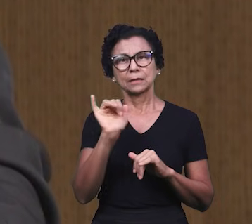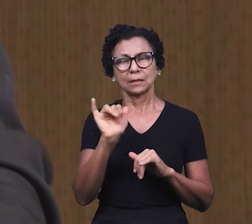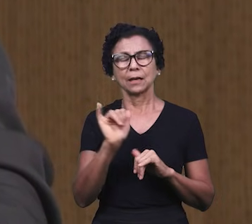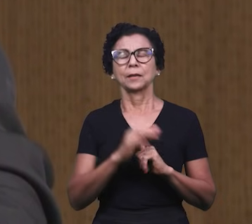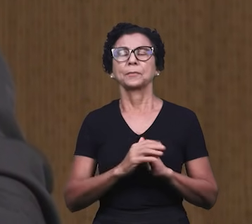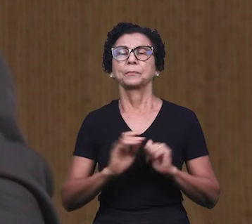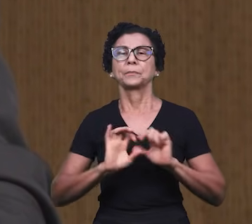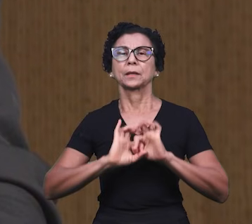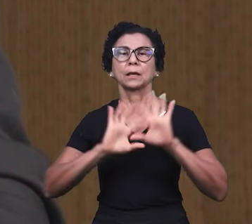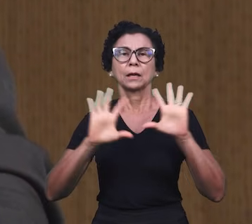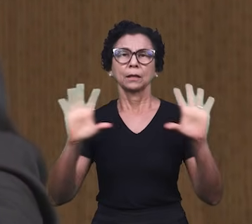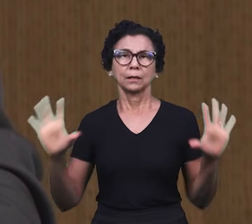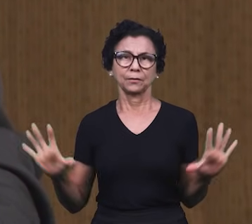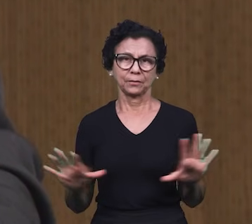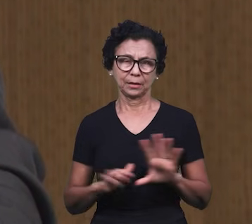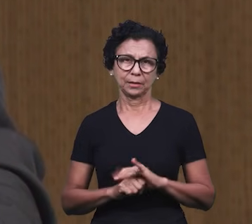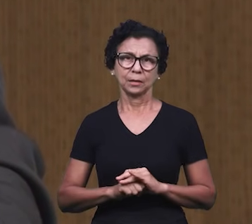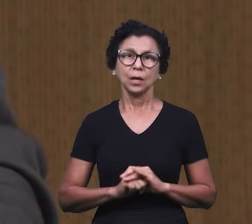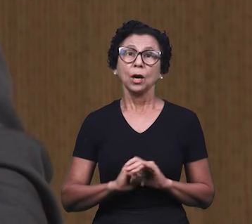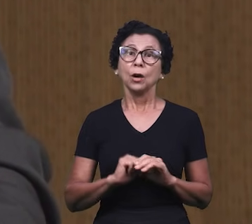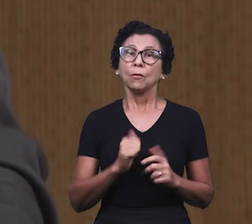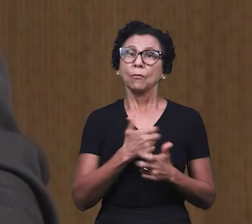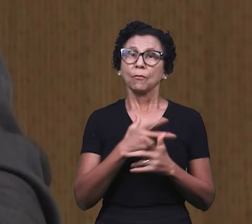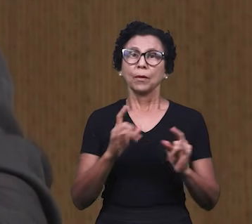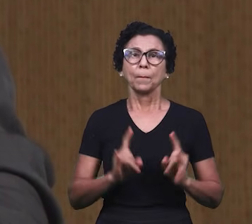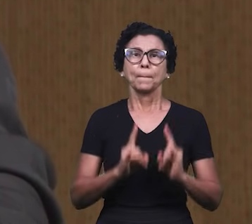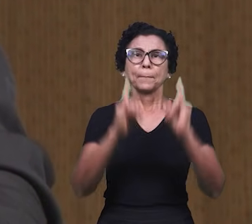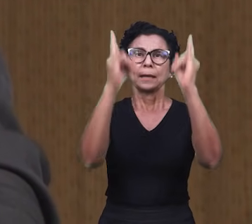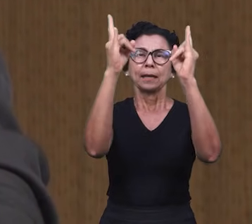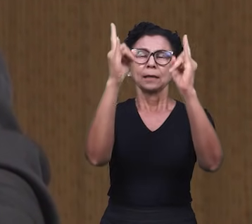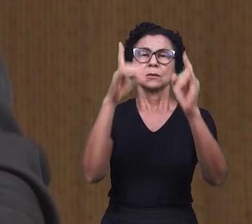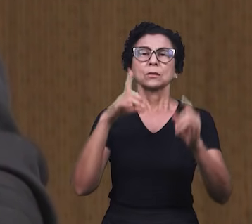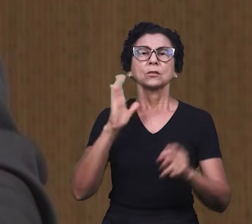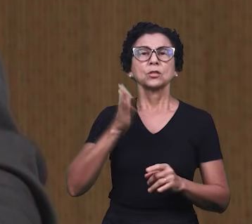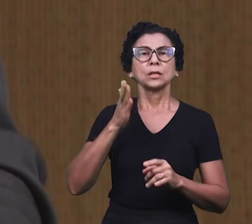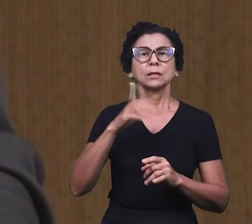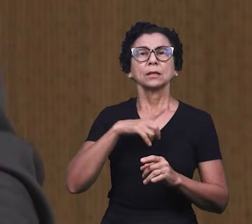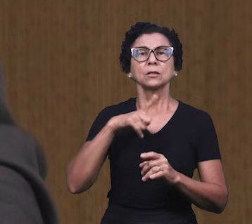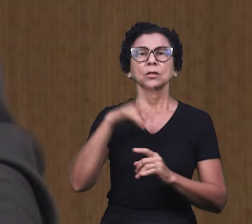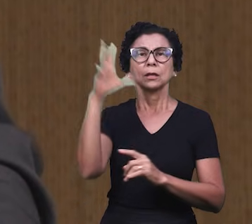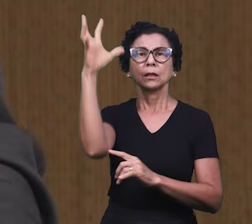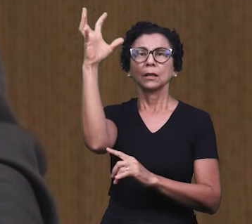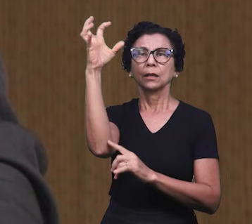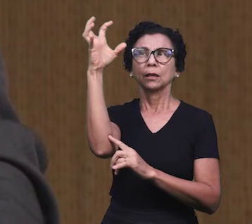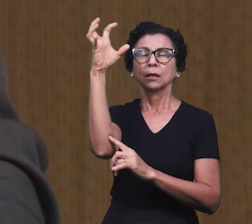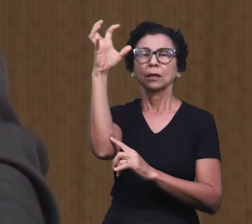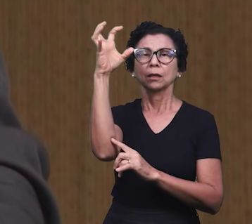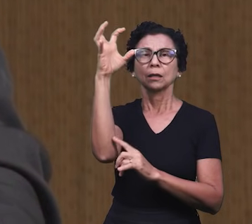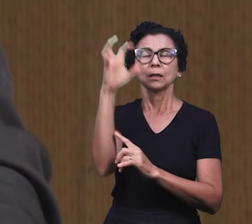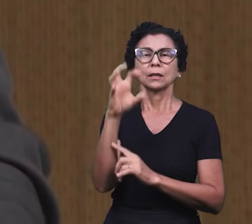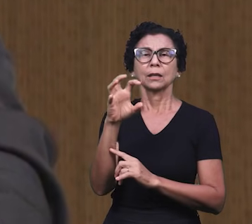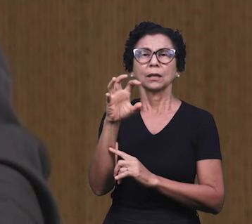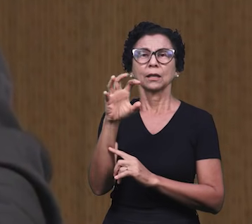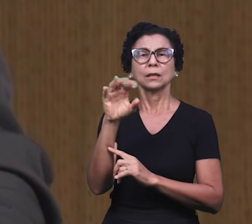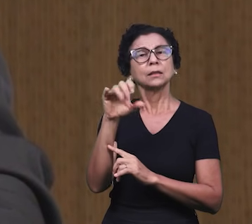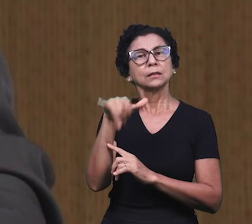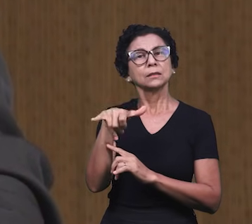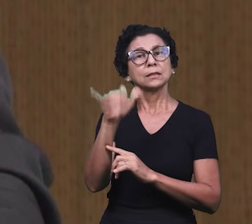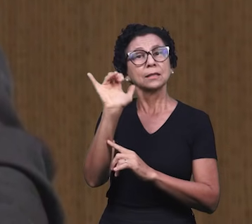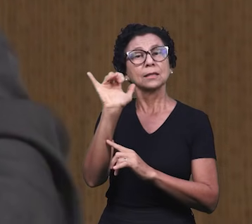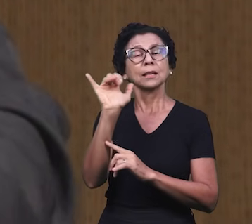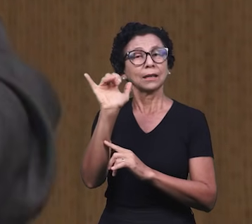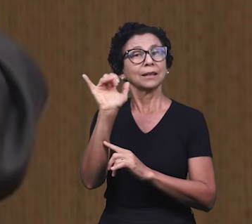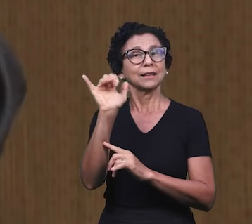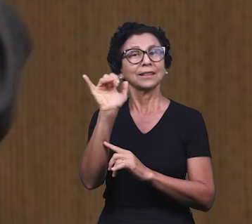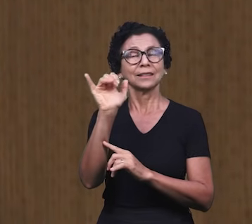prédios já tem anteninha da Sky. Nesse caso, a pessoa não precisa nem comprar a antena. Ela tem que falar com o síndico,